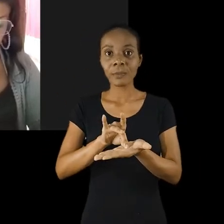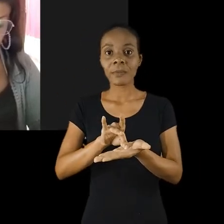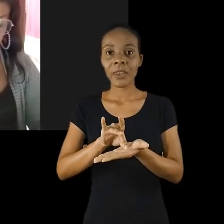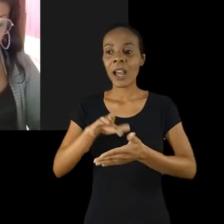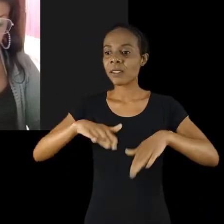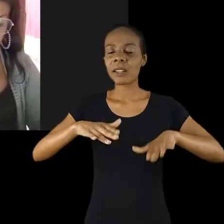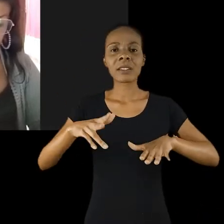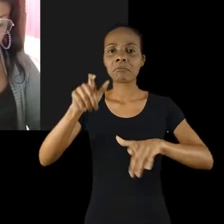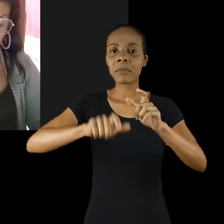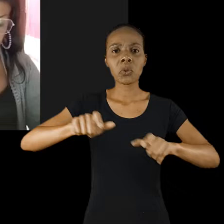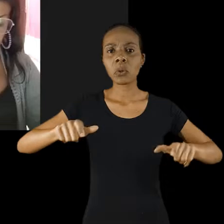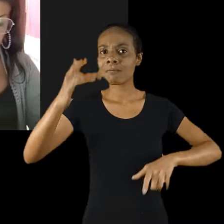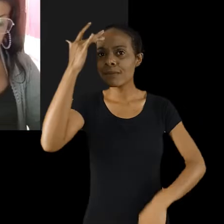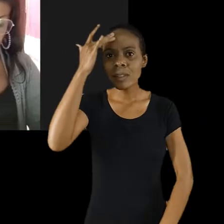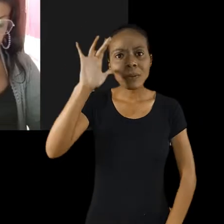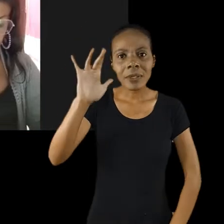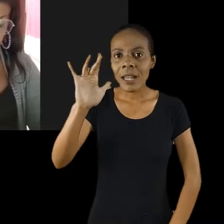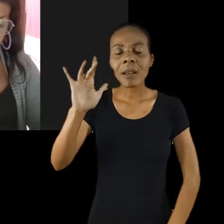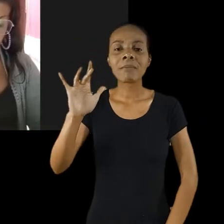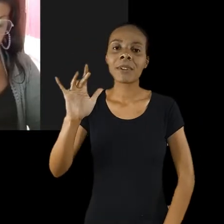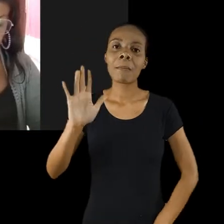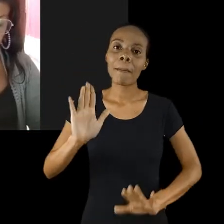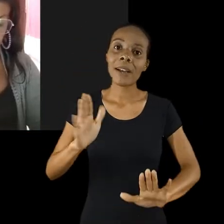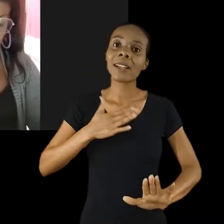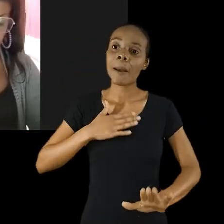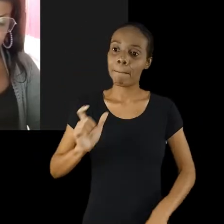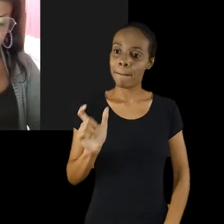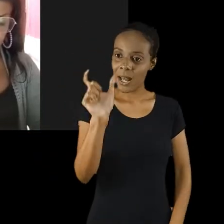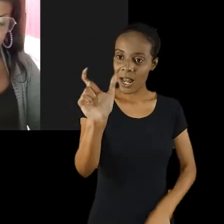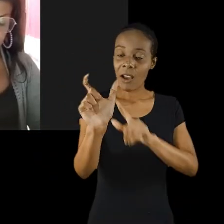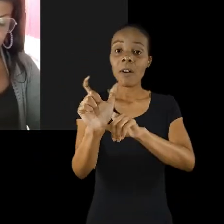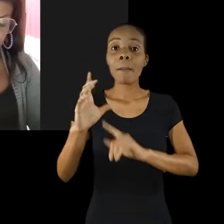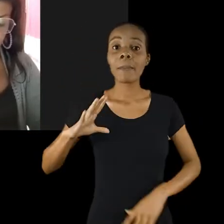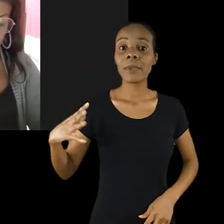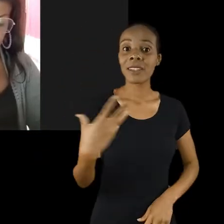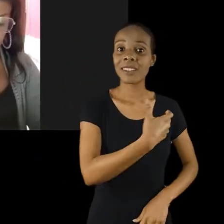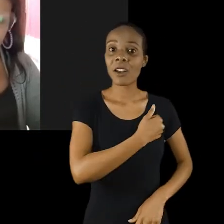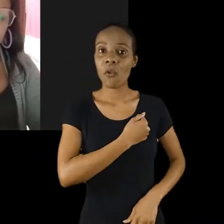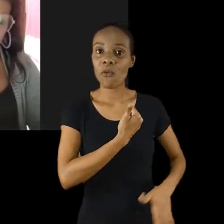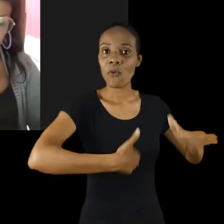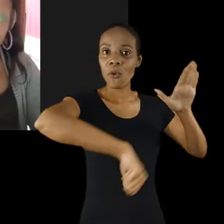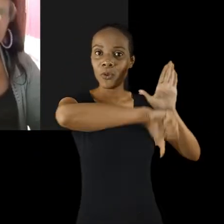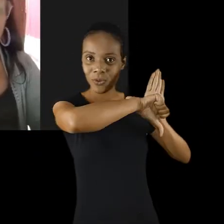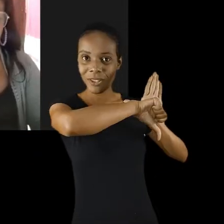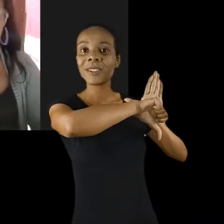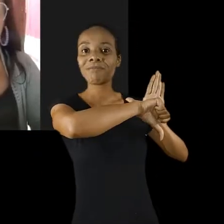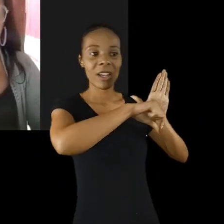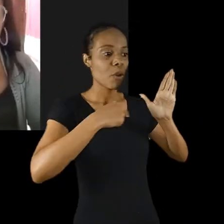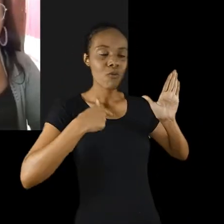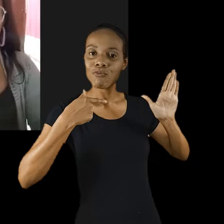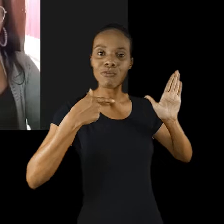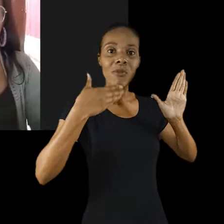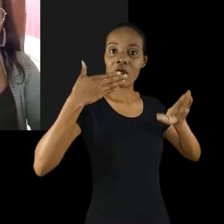costumam saber e contemplar, sabe? Assim, a palavra me salvou do crime, velho, sabe? Isso é muito forte. E a palavra que eu digo é